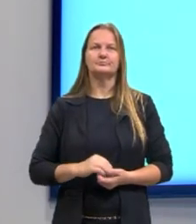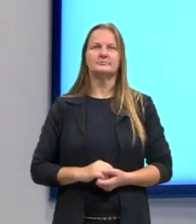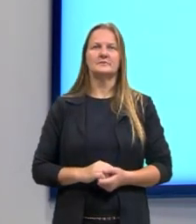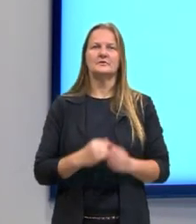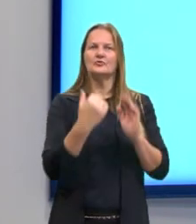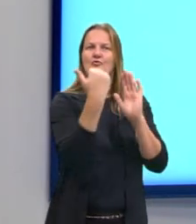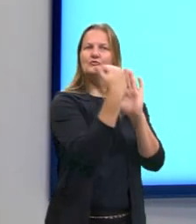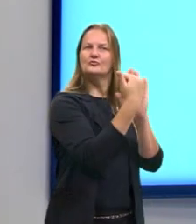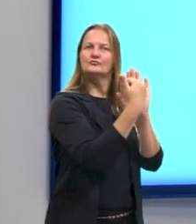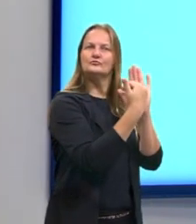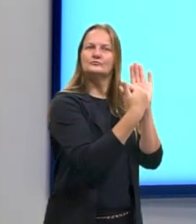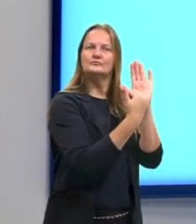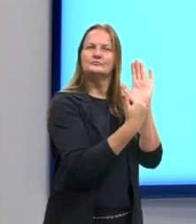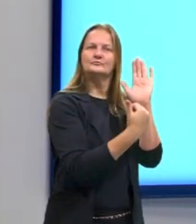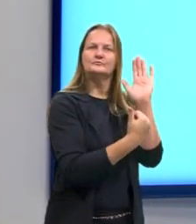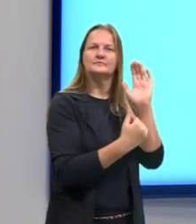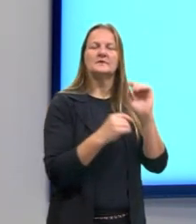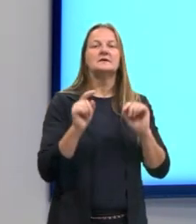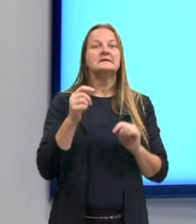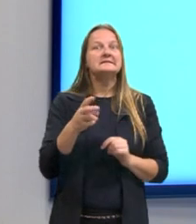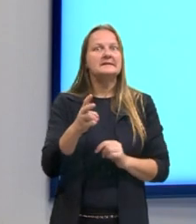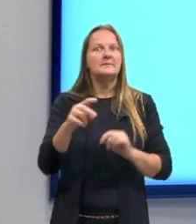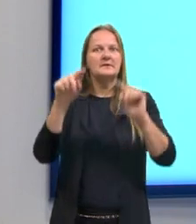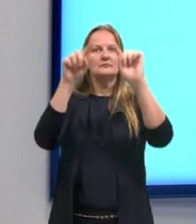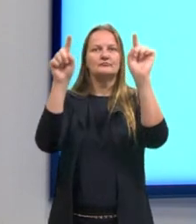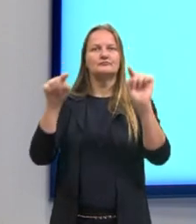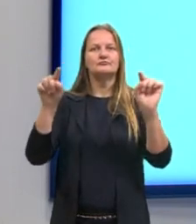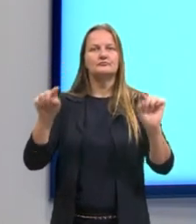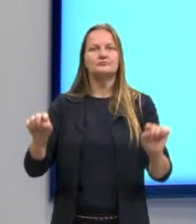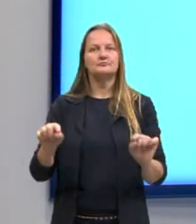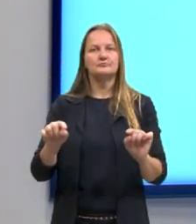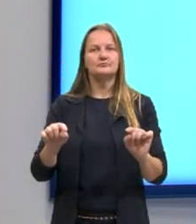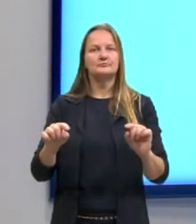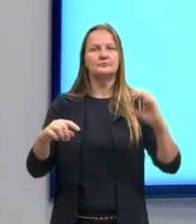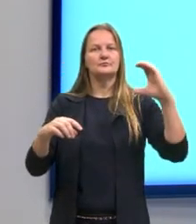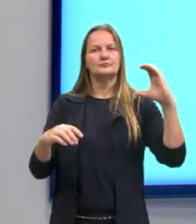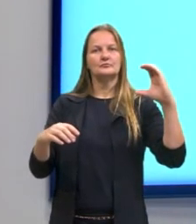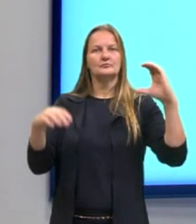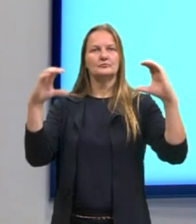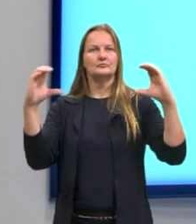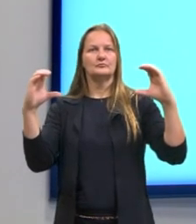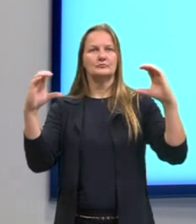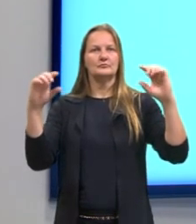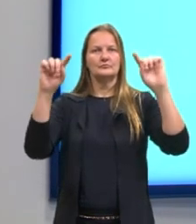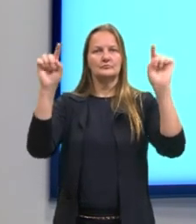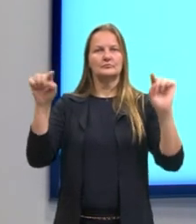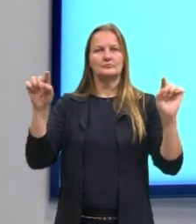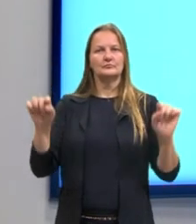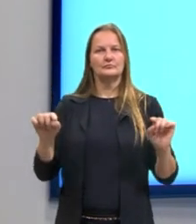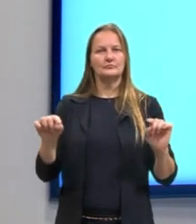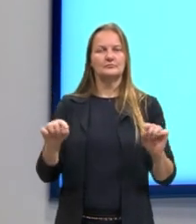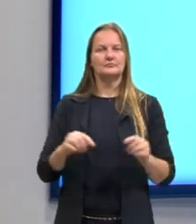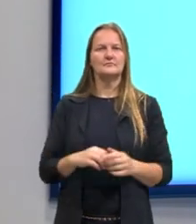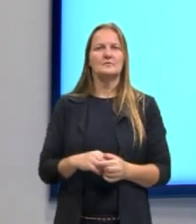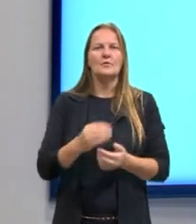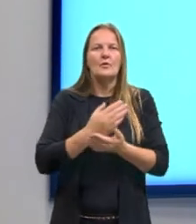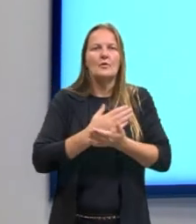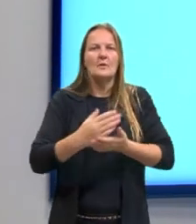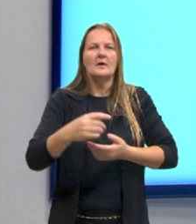lista sempre entre chaves, claro, dos elementos. Aqui nós temos o conjunto C como exemplo, que começa em